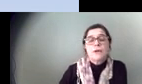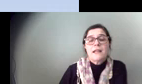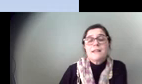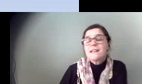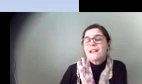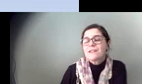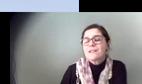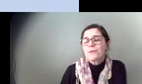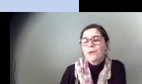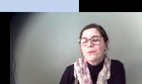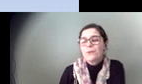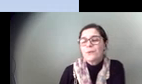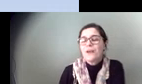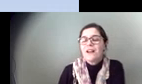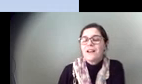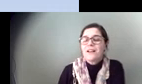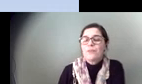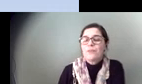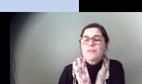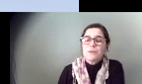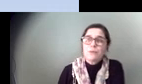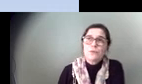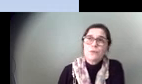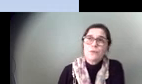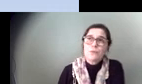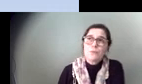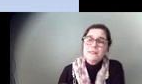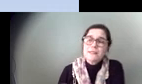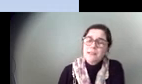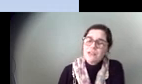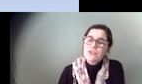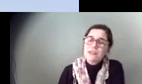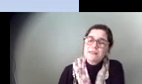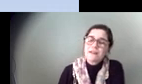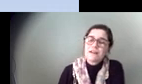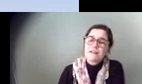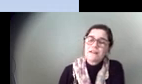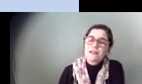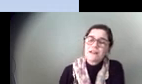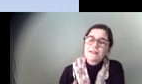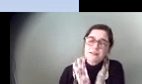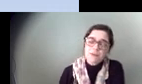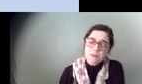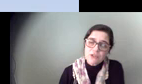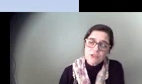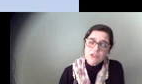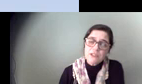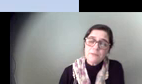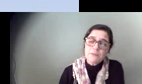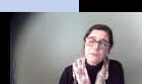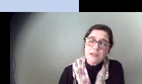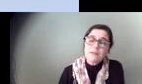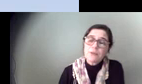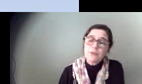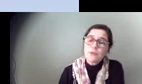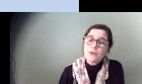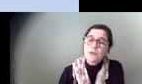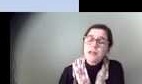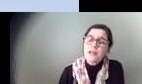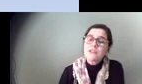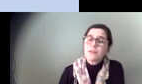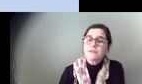gente, nessa relação aluno, eu percebi muito presente nessa questão da empatia e também